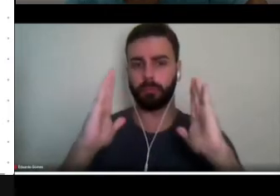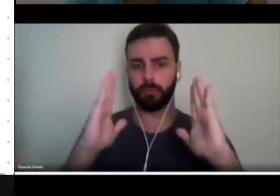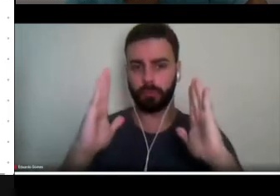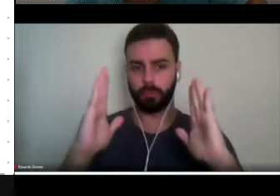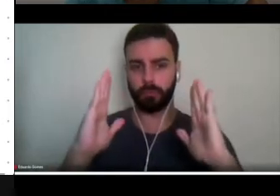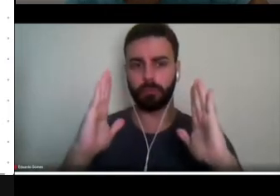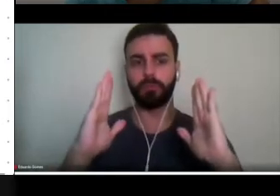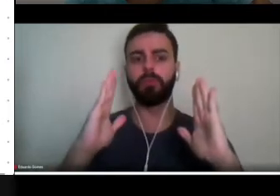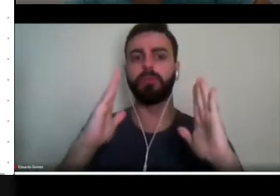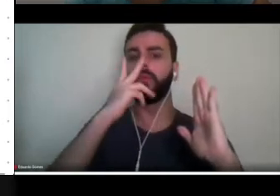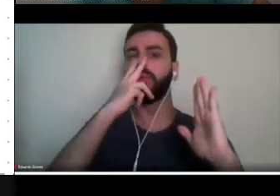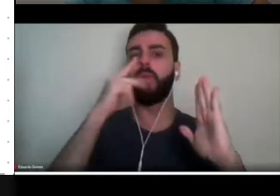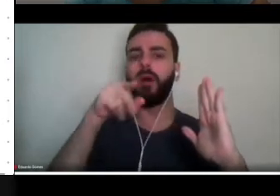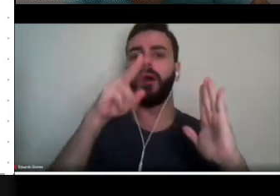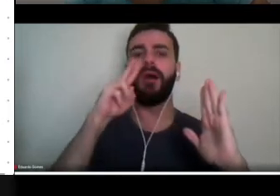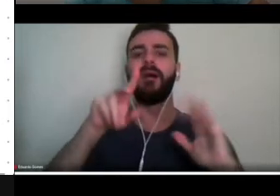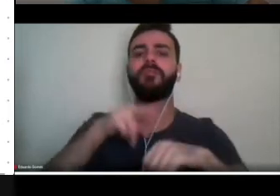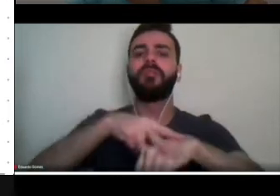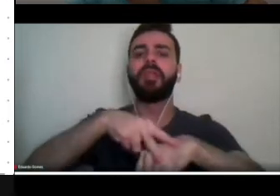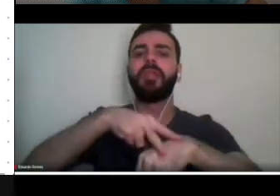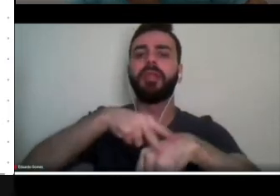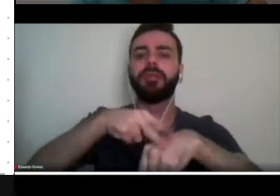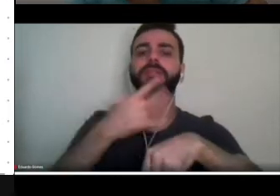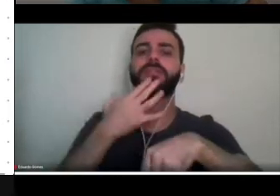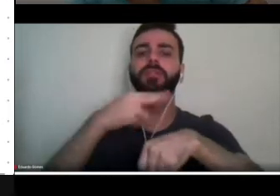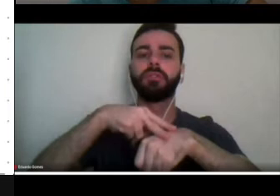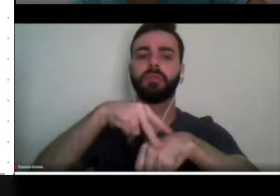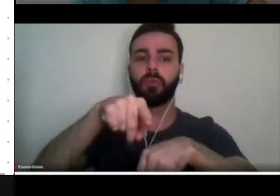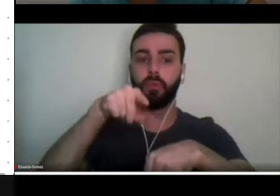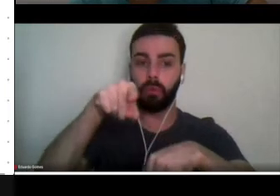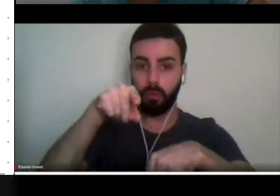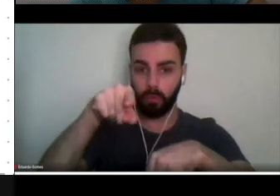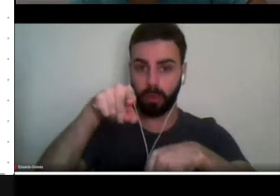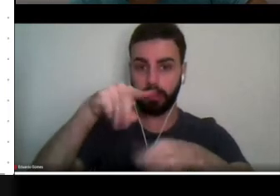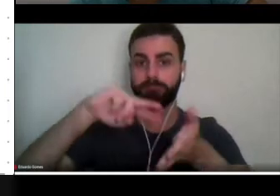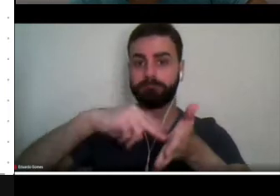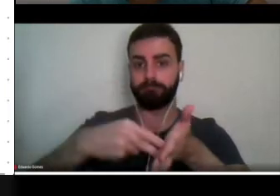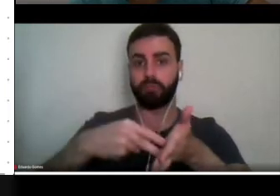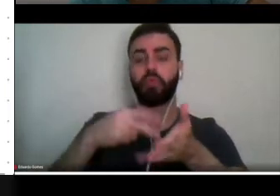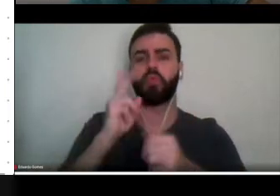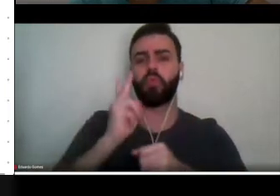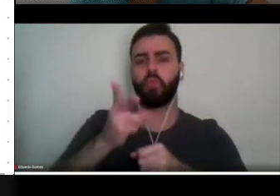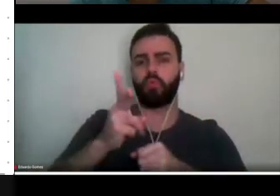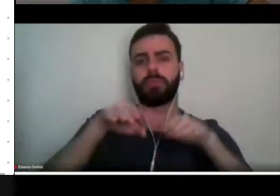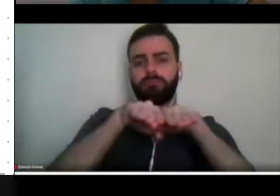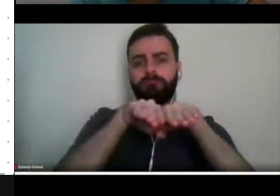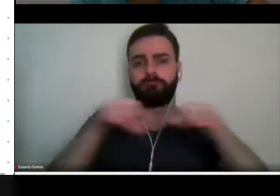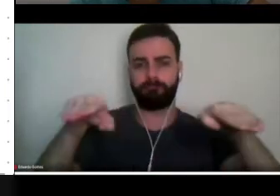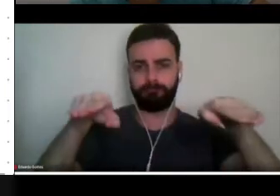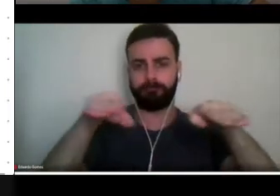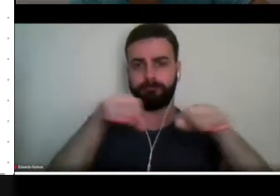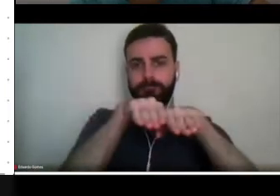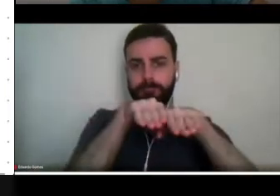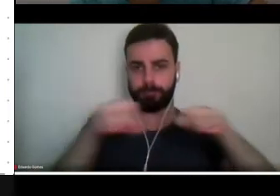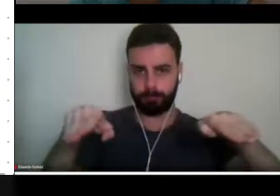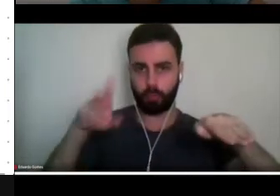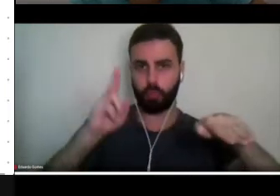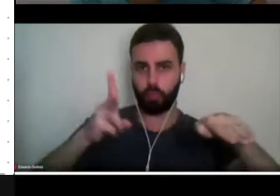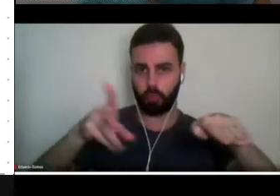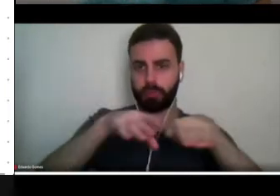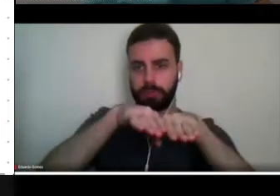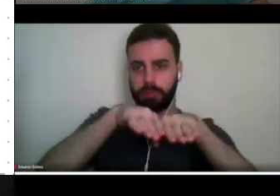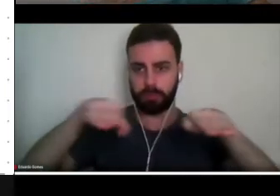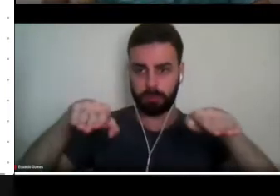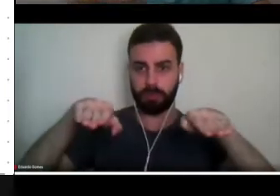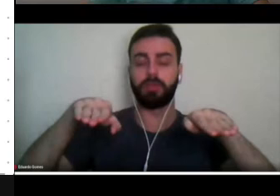velocidade constante. Eu tenho uma velocidade constante e a velocidade é menor que zero. Por que